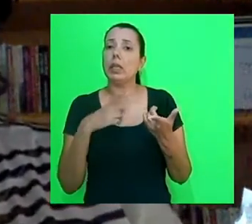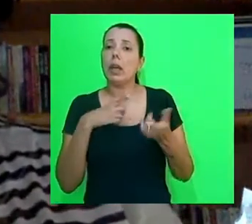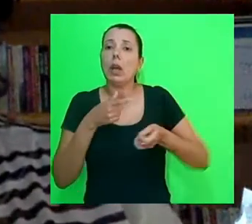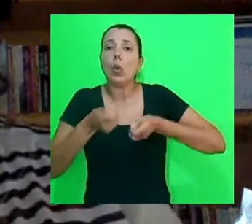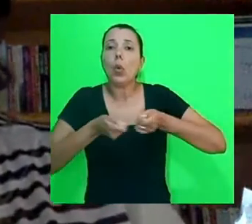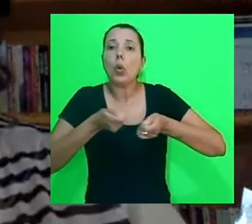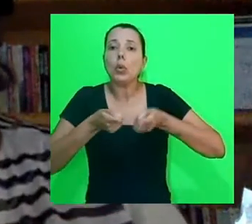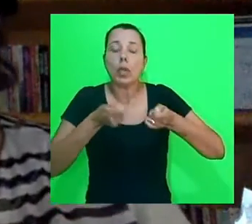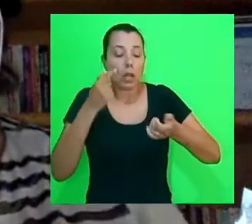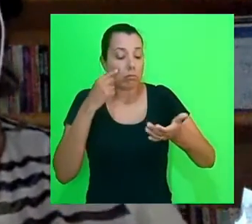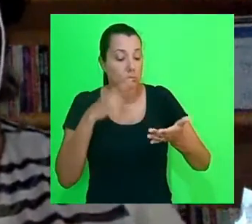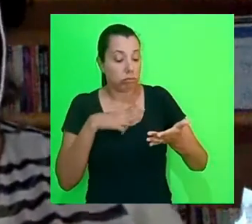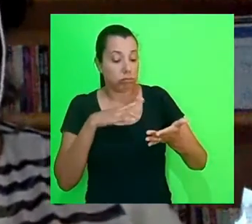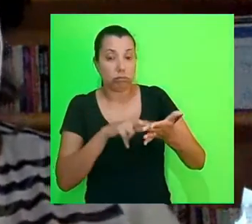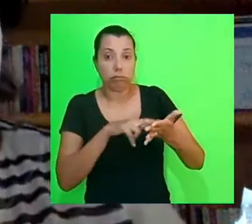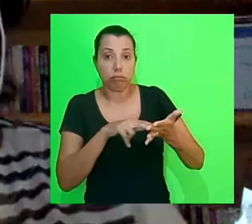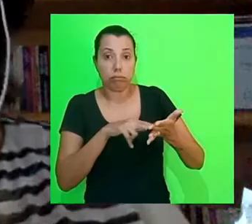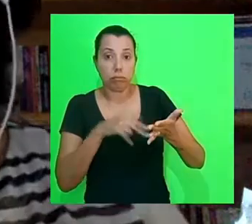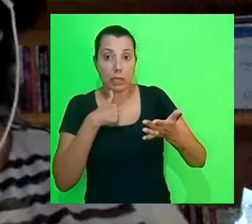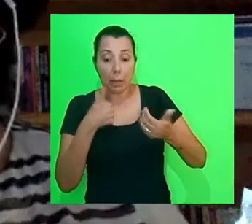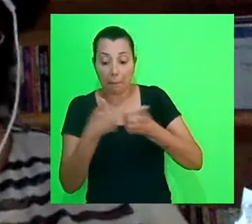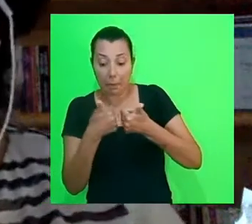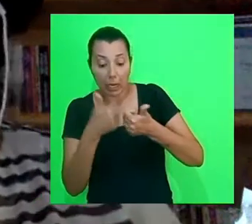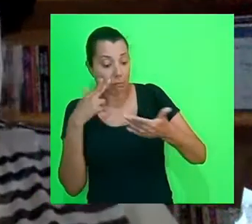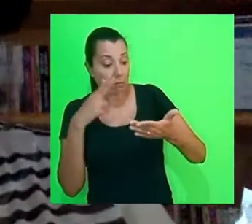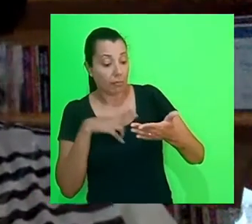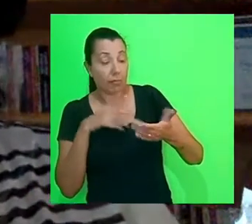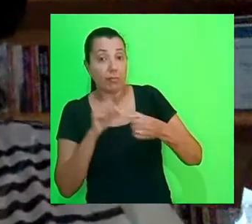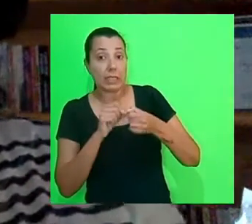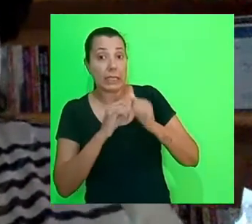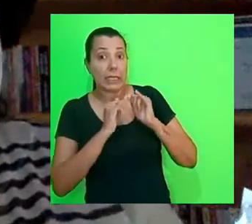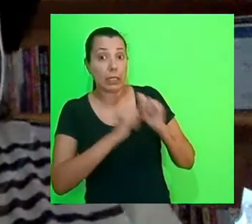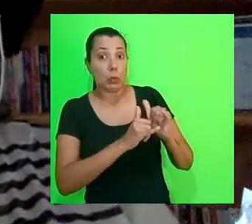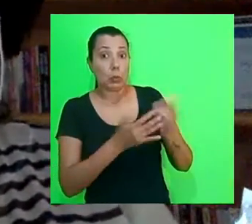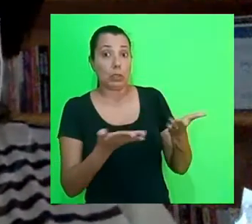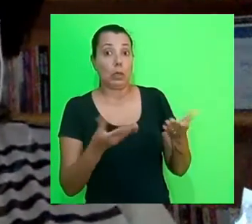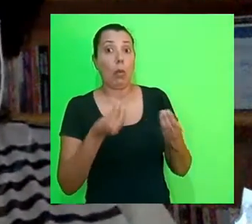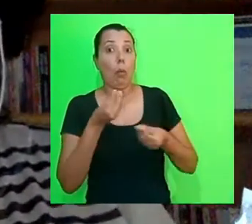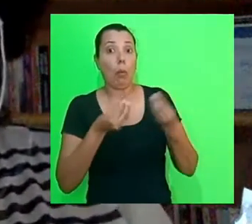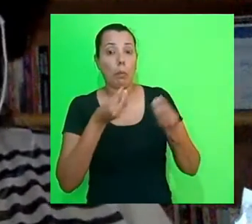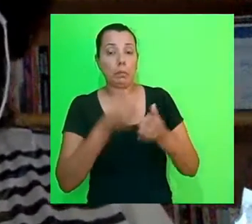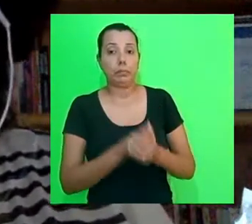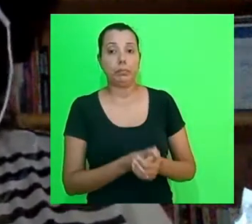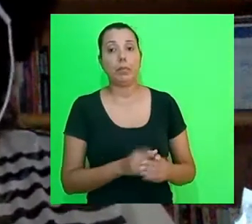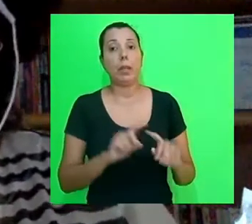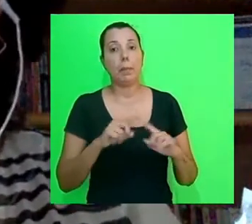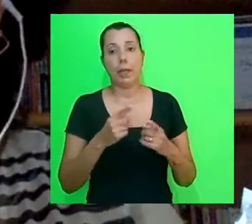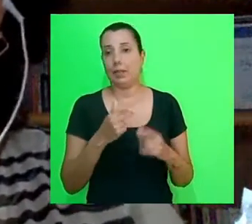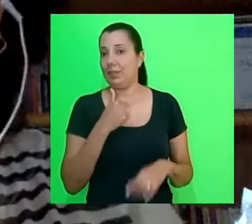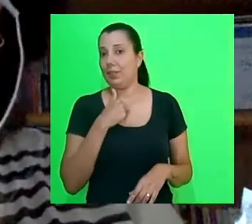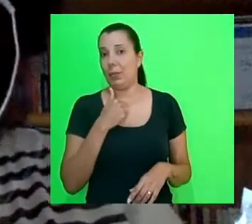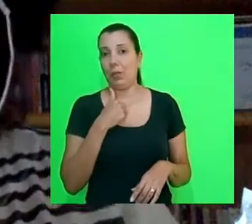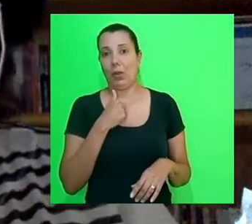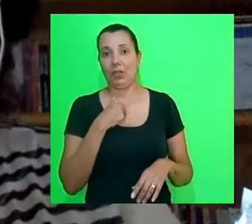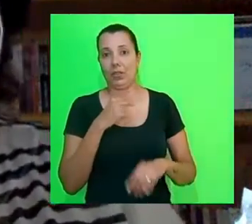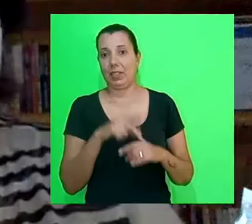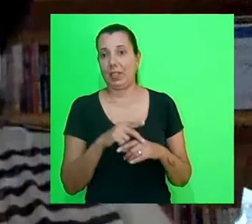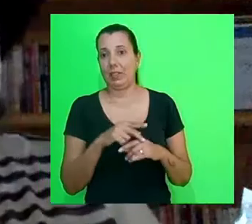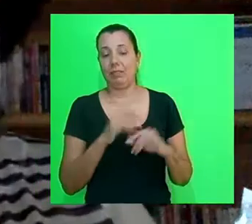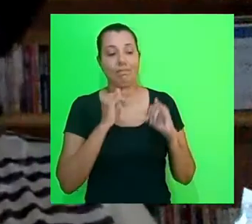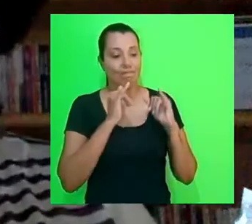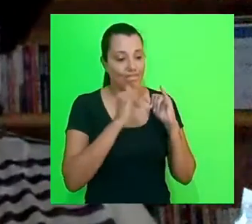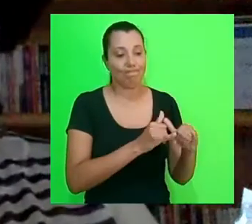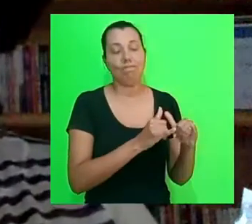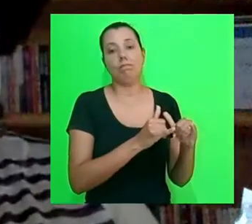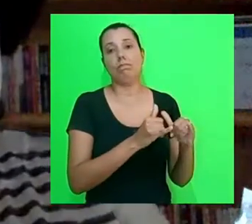primeiro passo para que a gente possa interromper o ciclo de violência. Por isso, nesse sentido, é fundamental criar as condições